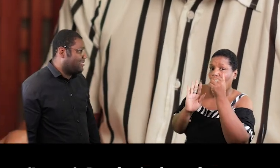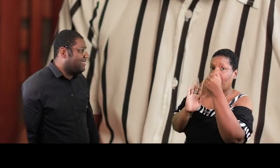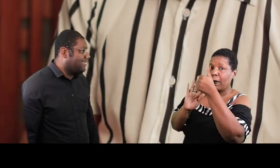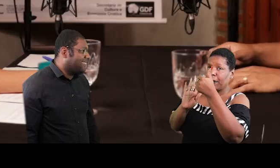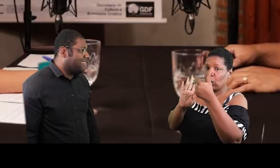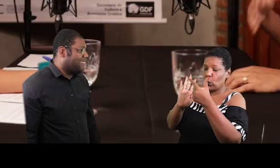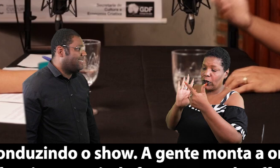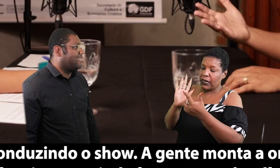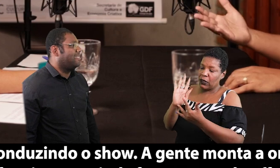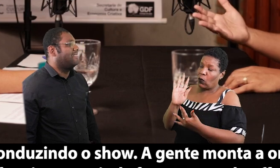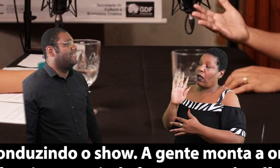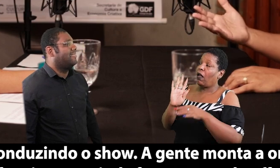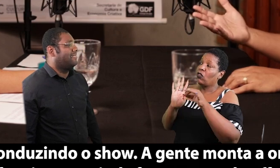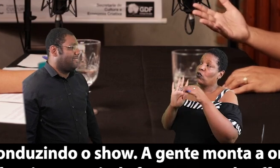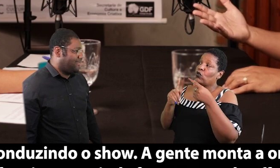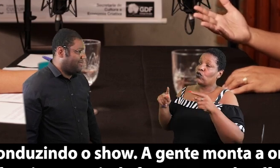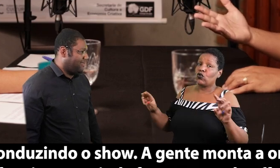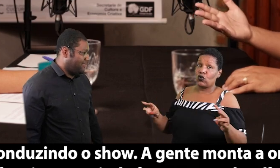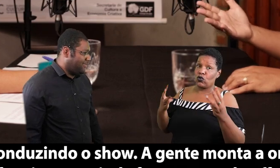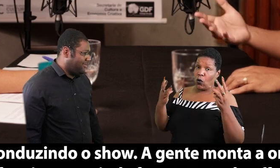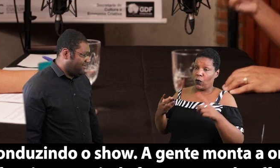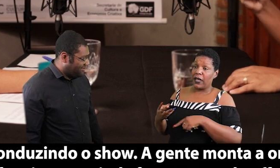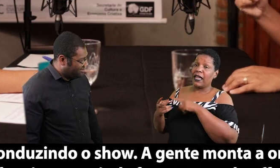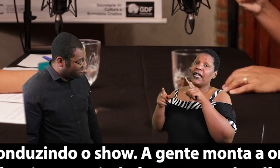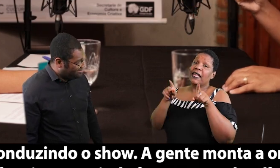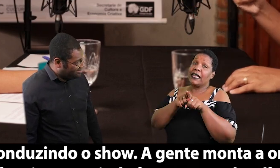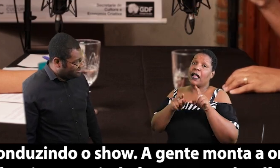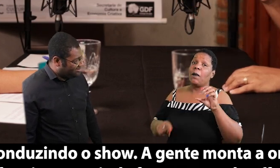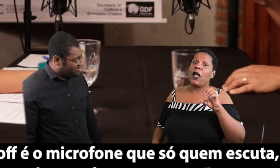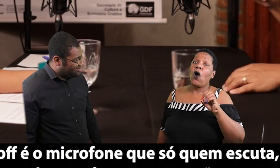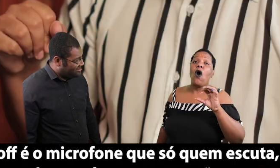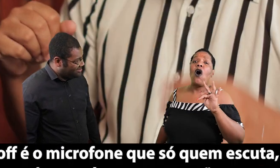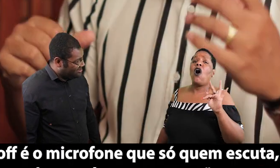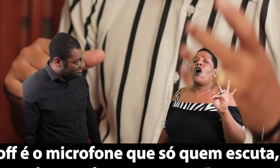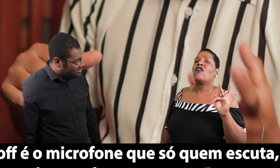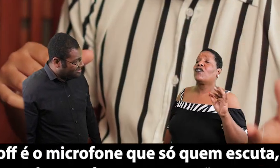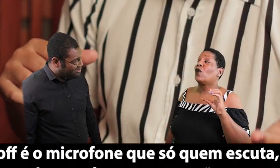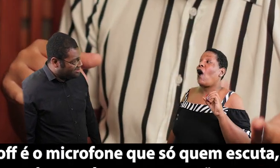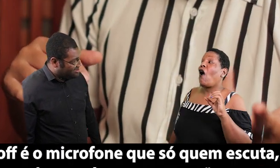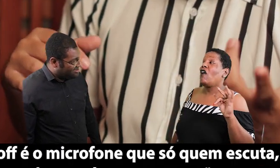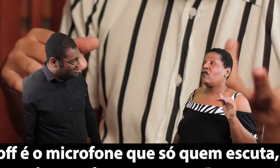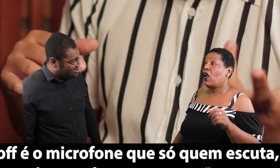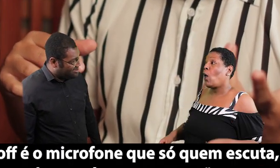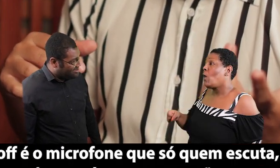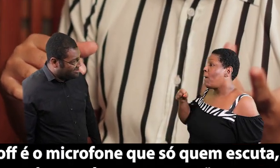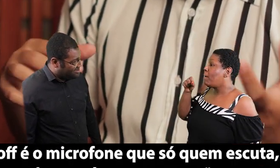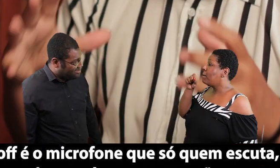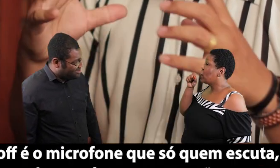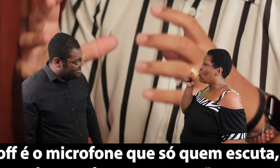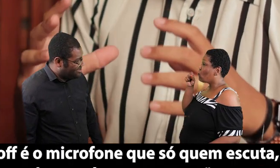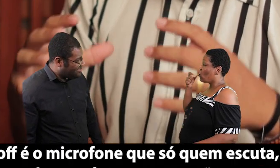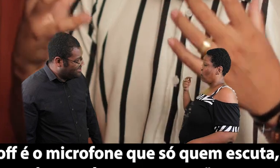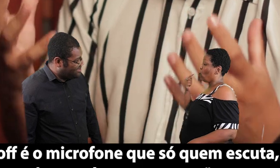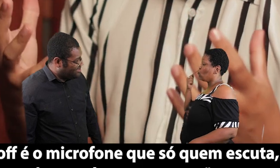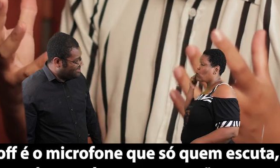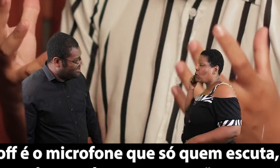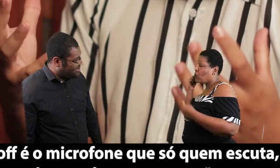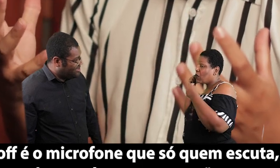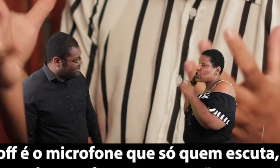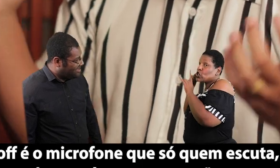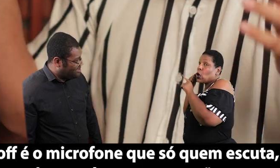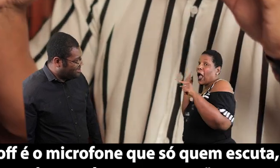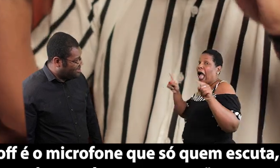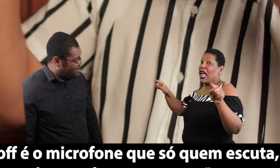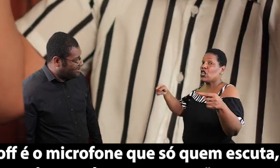show. E fora isso, eu ainda faço a parte do off. O off é um microfone que só quem escuta é quem tá